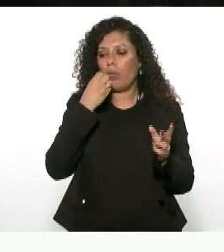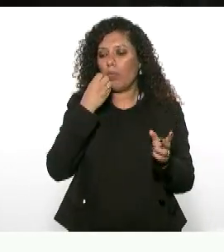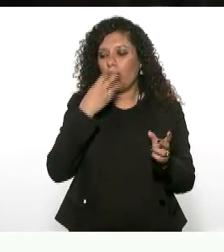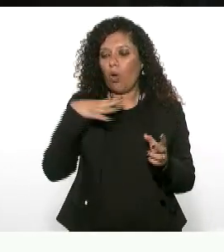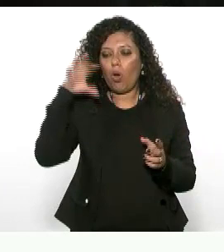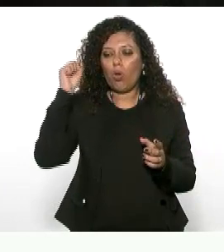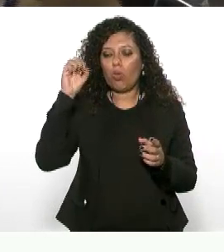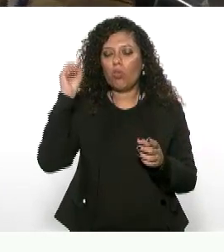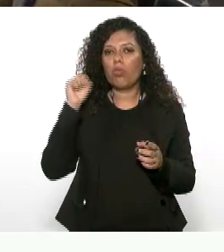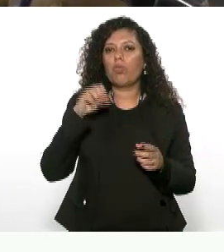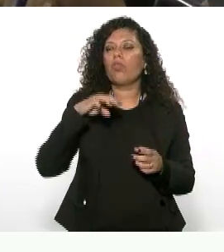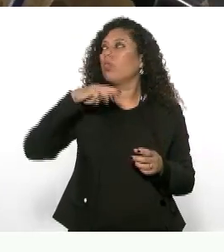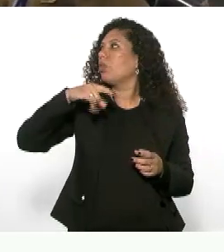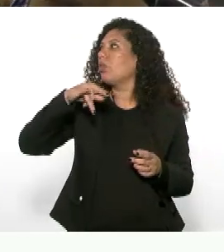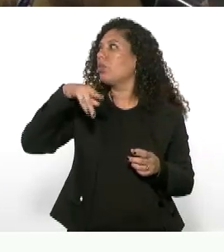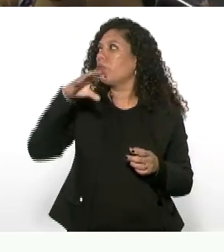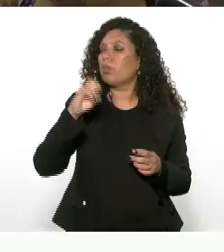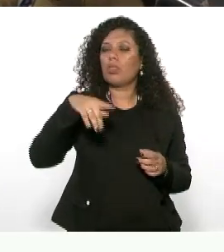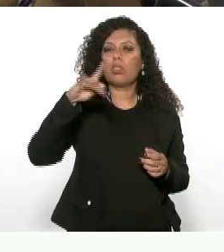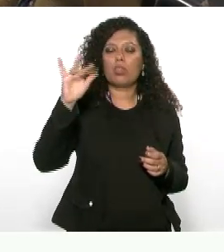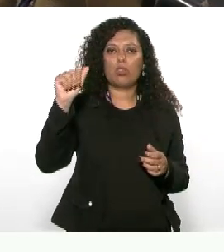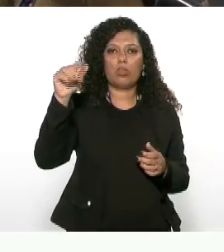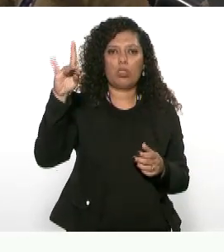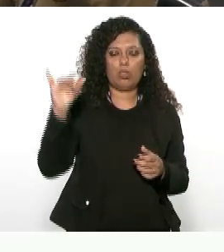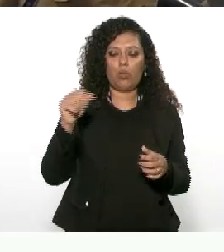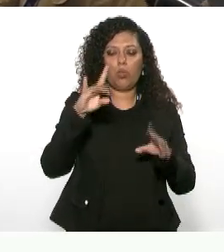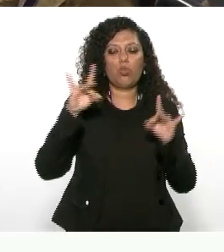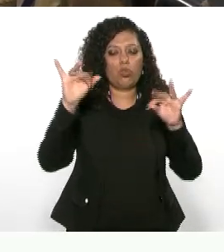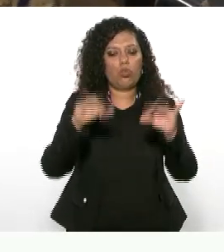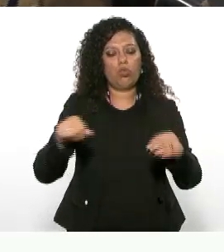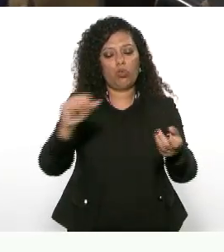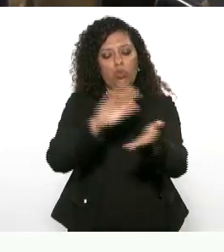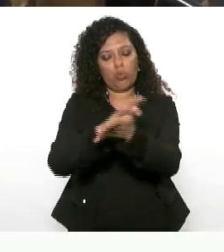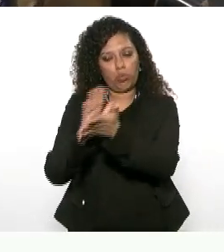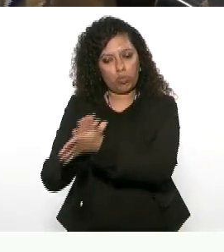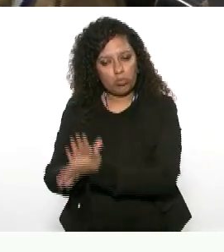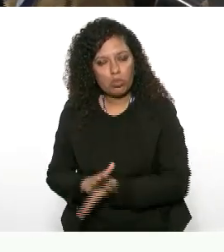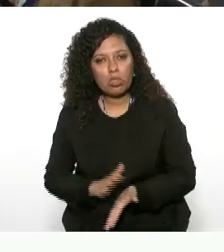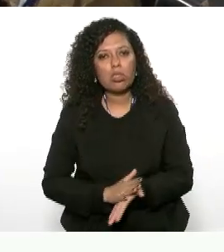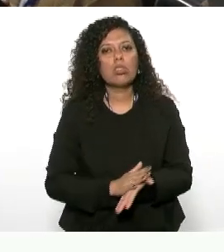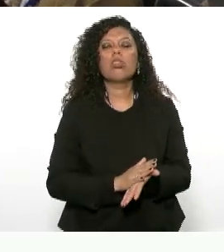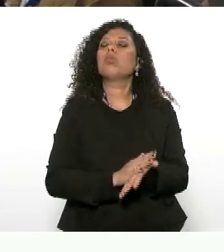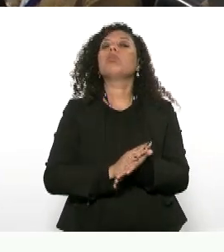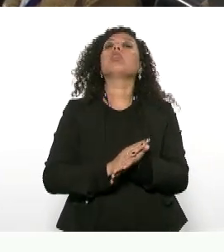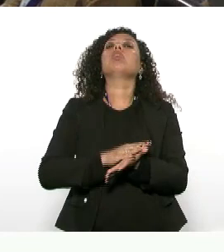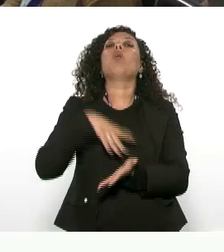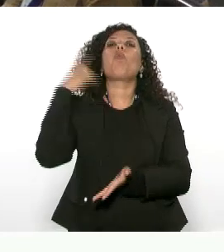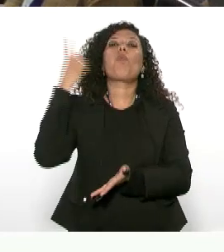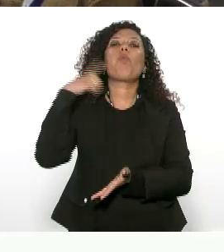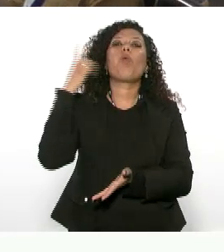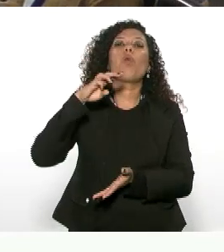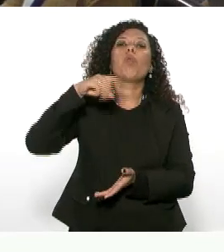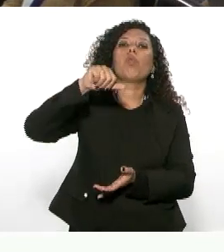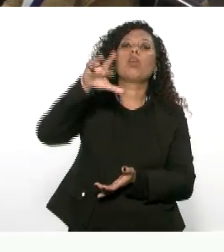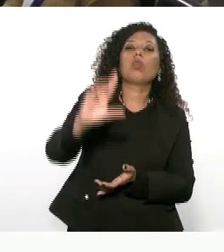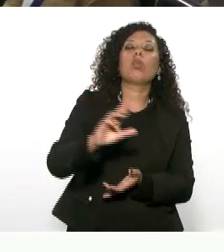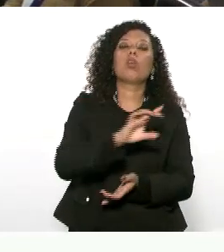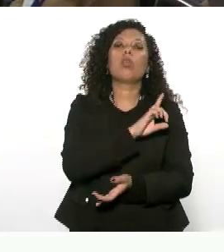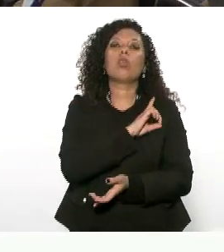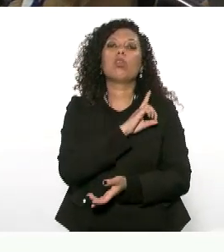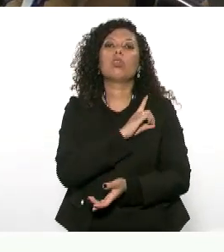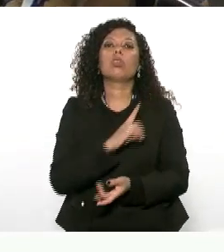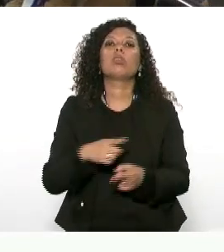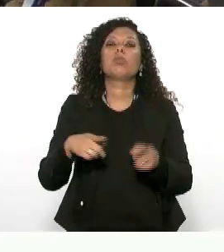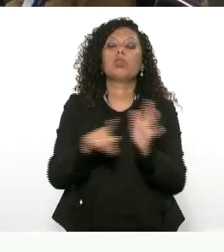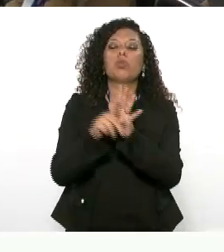por favor. Bom dia a todos. Desde já, parabenizando a deputada Marta Rocha, tanto pela propositura do projeto de